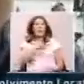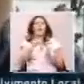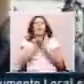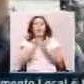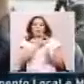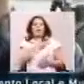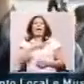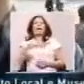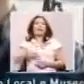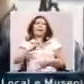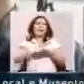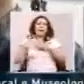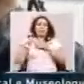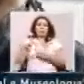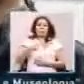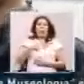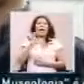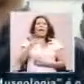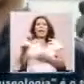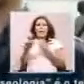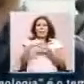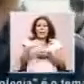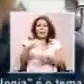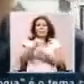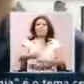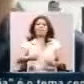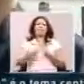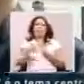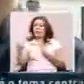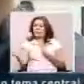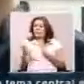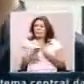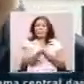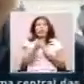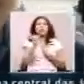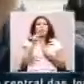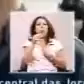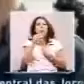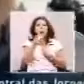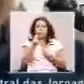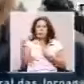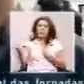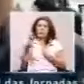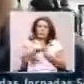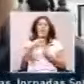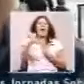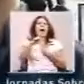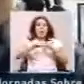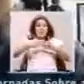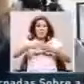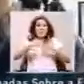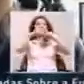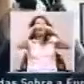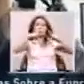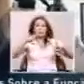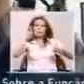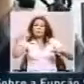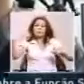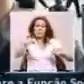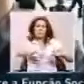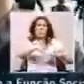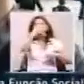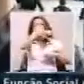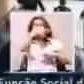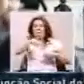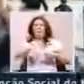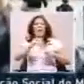integrar os novos alunos, e há muitas em que, por exemplo, no início do ano há um acampamento em que todos os estudantes participam com atividades radicais,